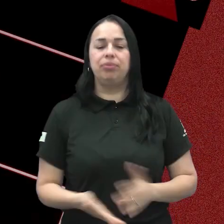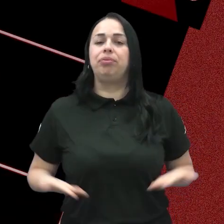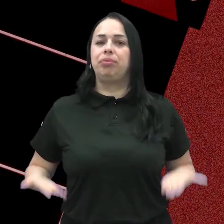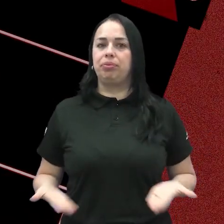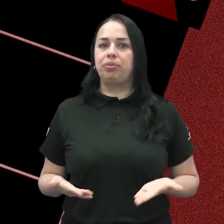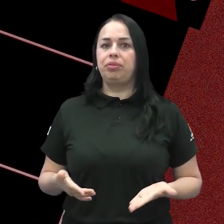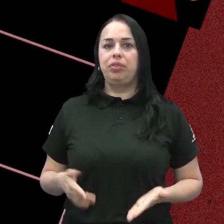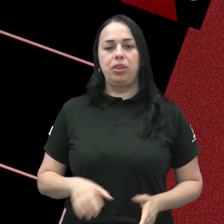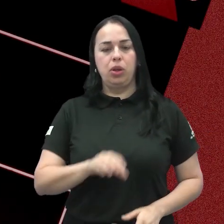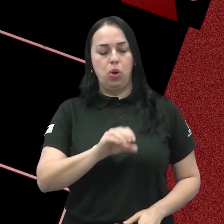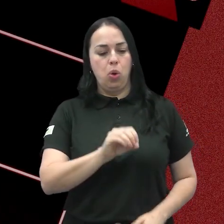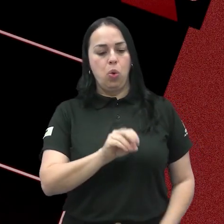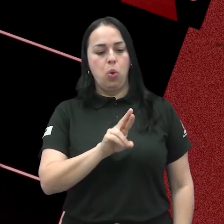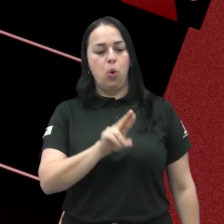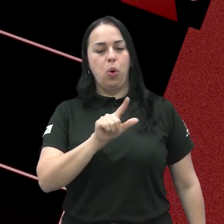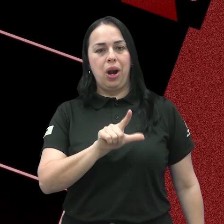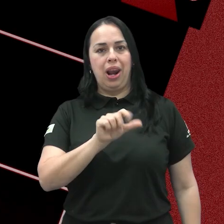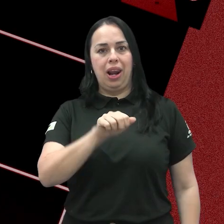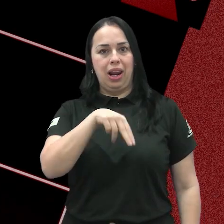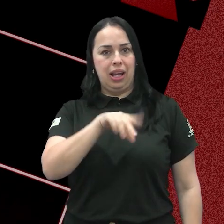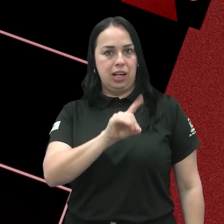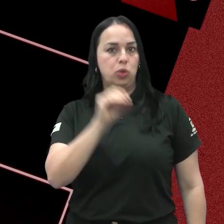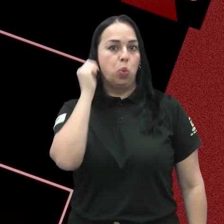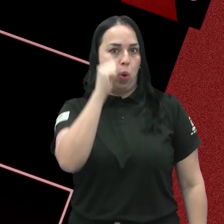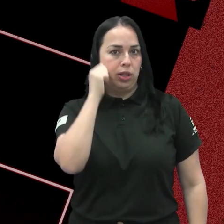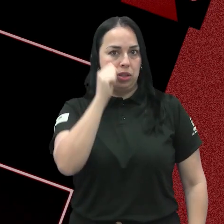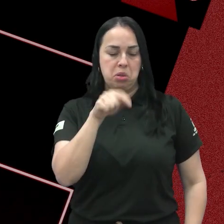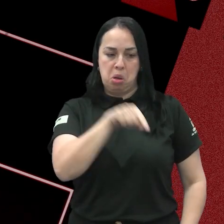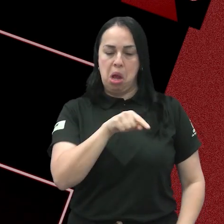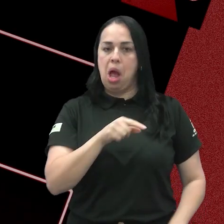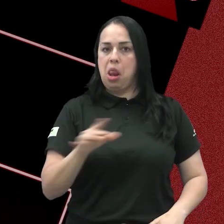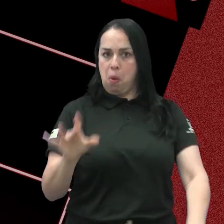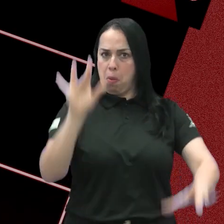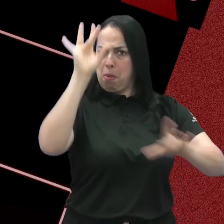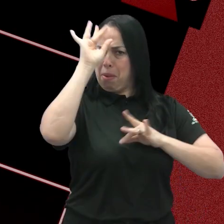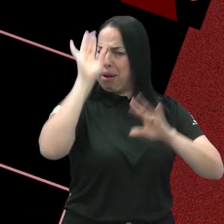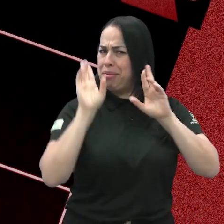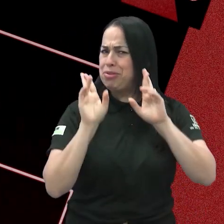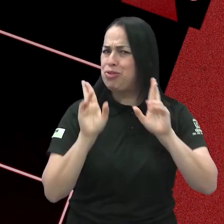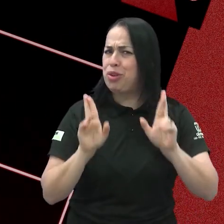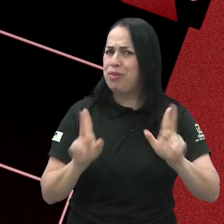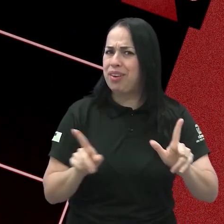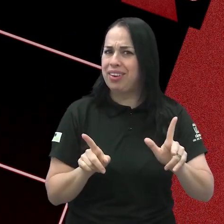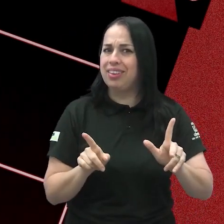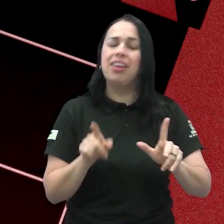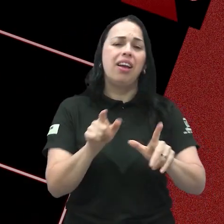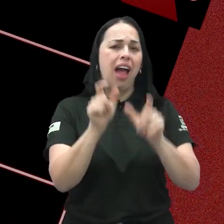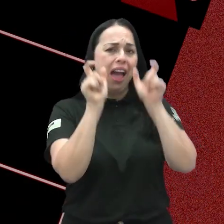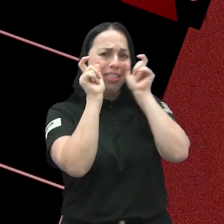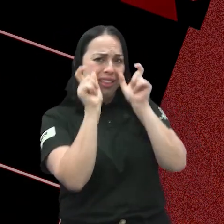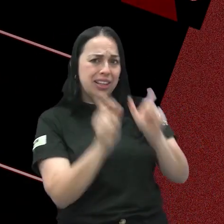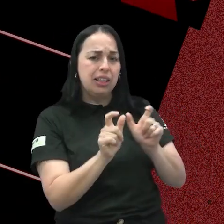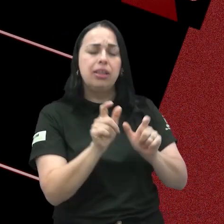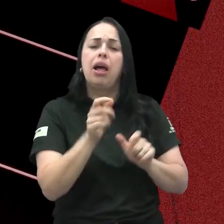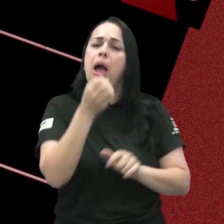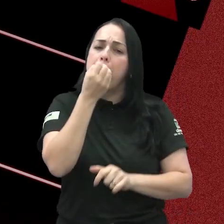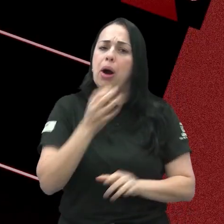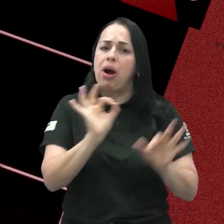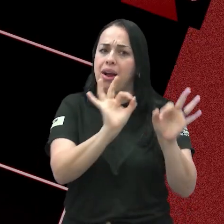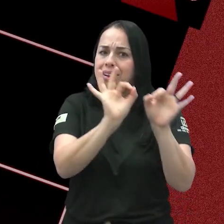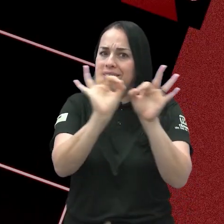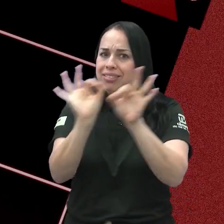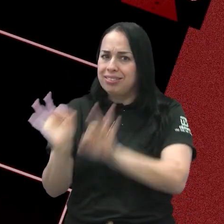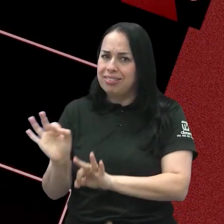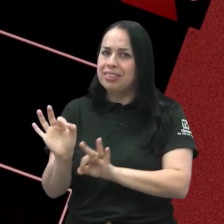O Orlando Bloom faz um papel de ponta e ele tá num papel diferente. É muito interessante, vale a pena com